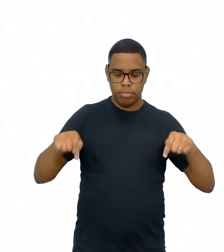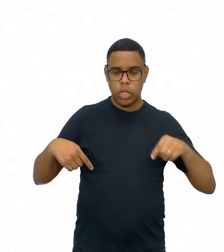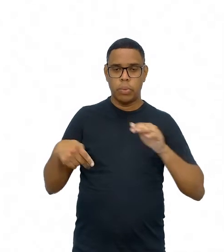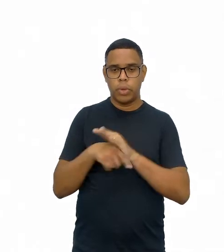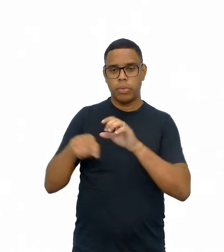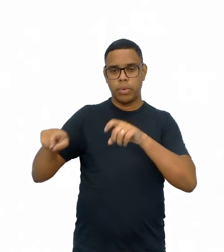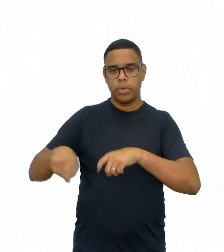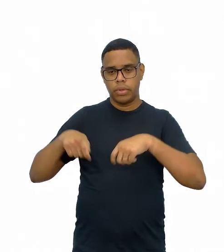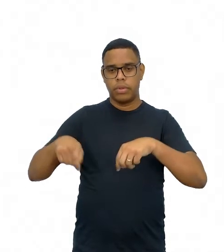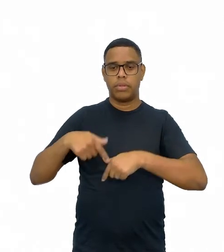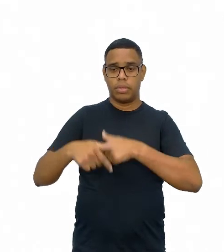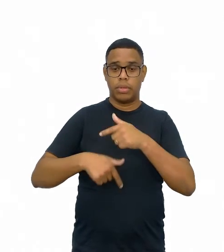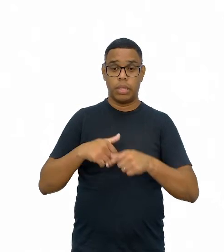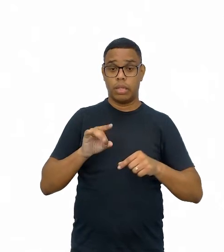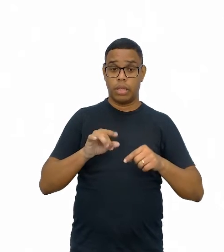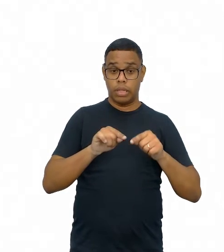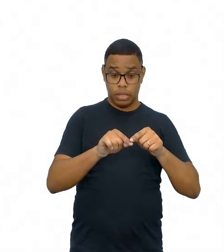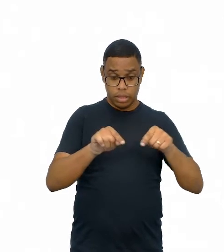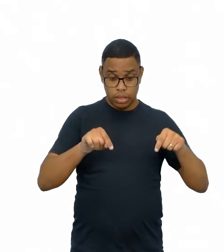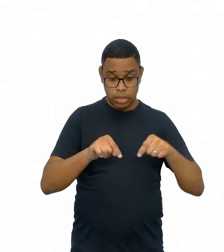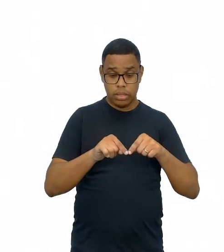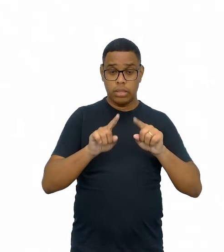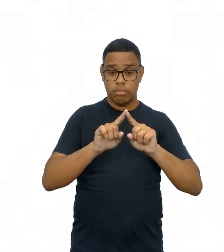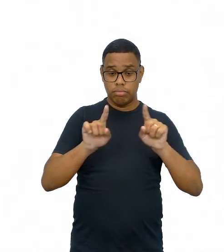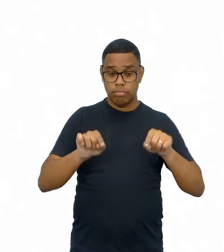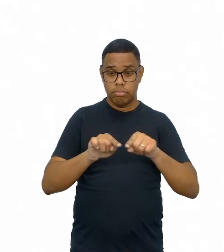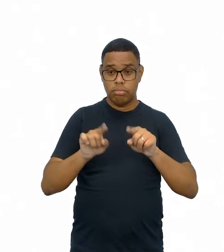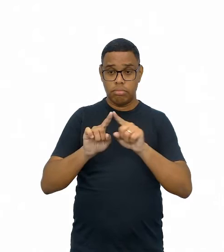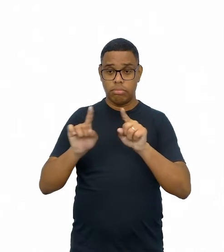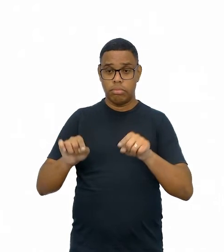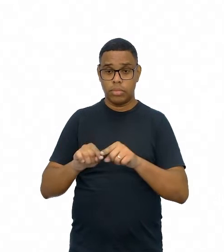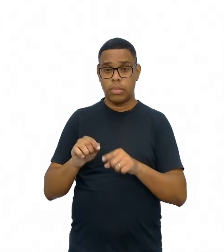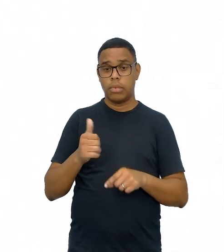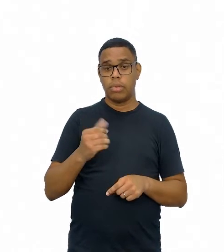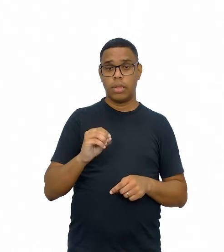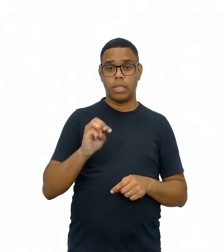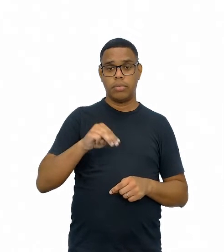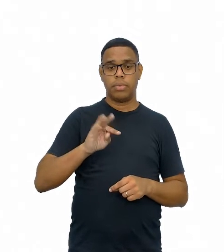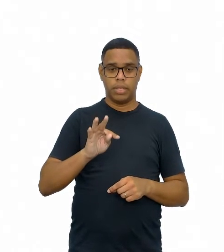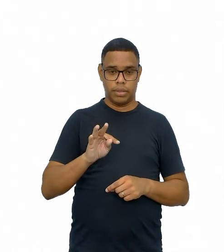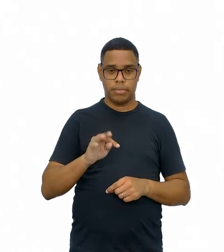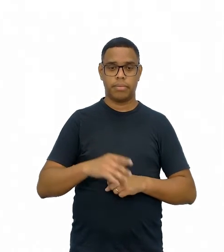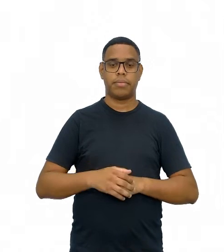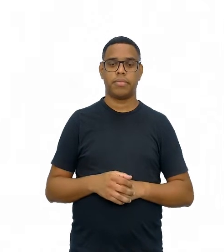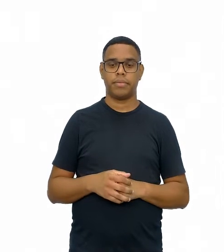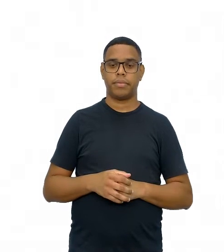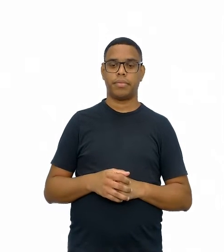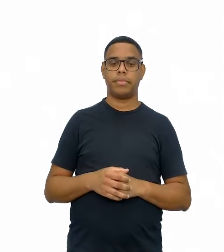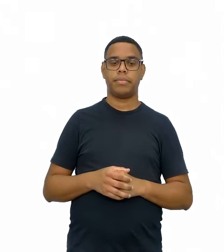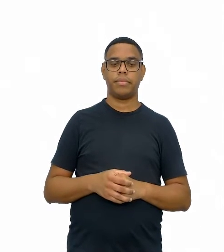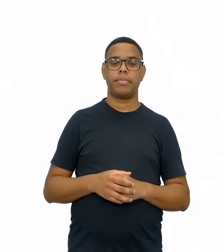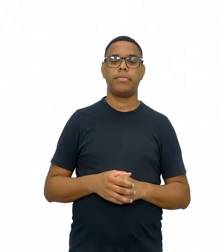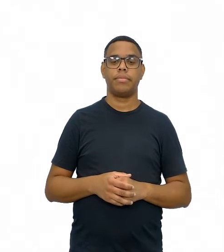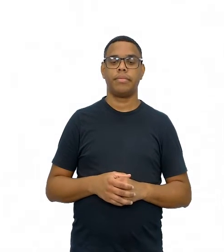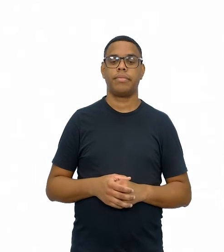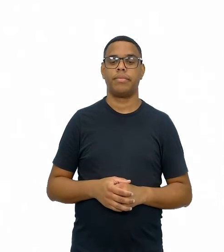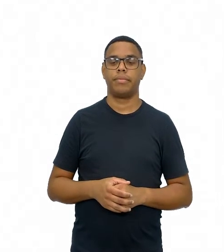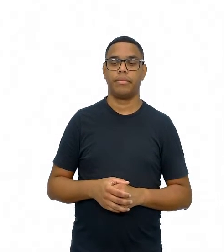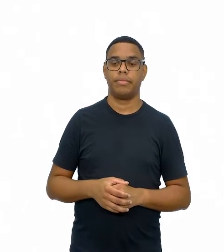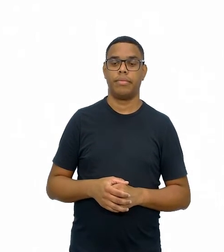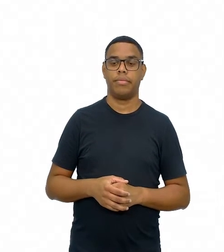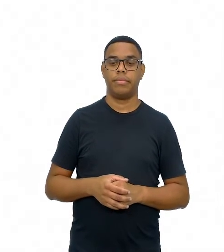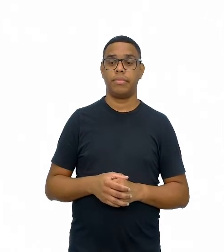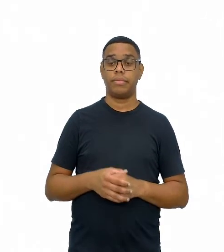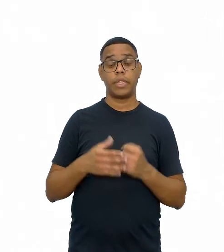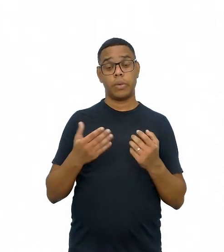plantações. Cada quadradinho do desenho corresponde, então, a 10 metros do desenho real. Então,